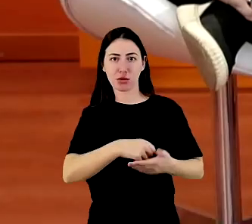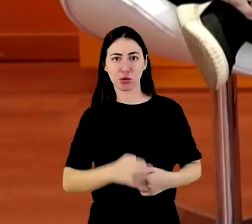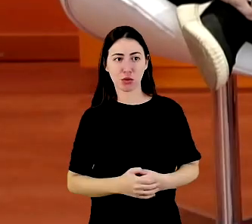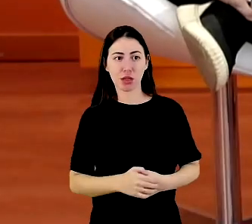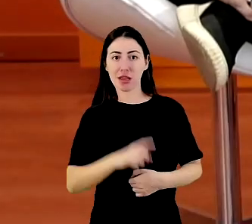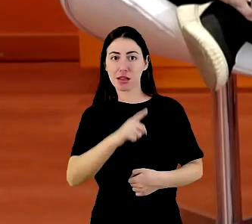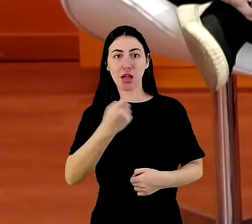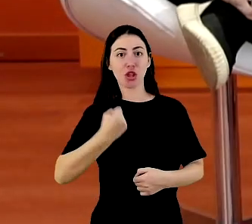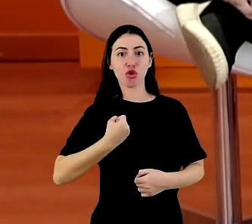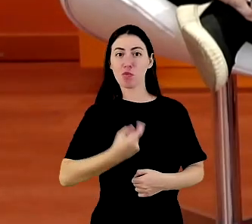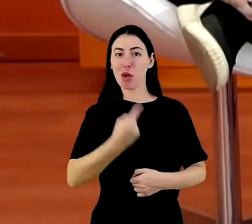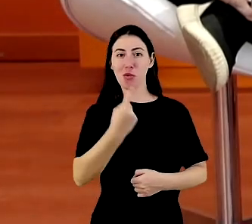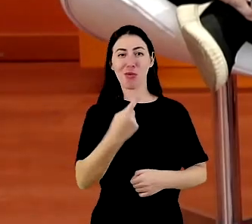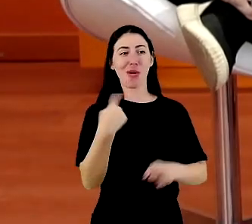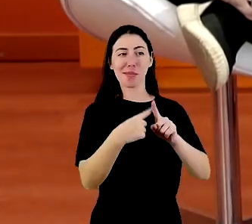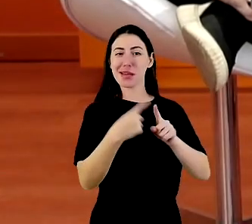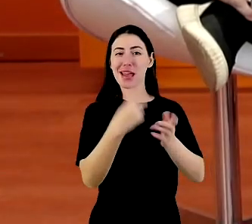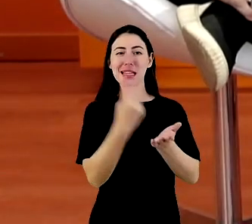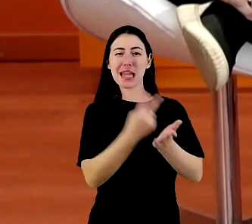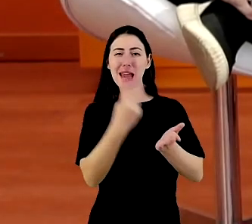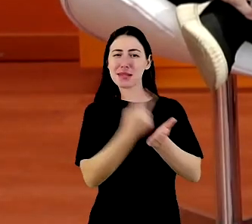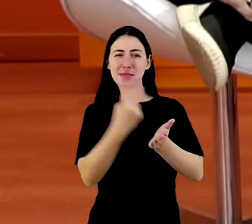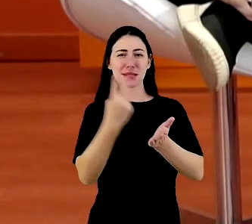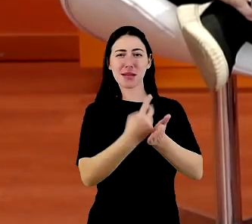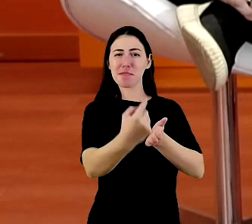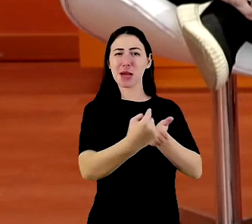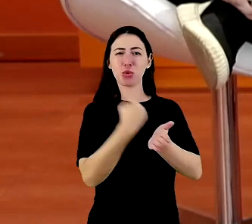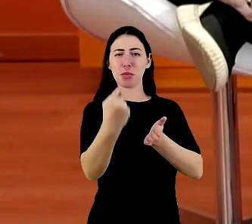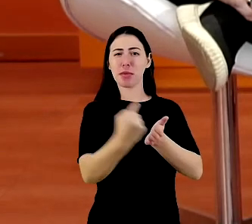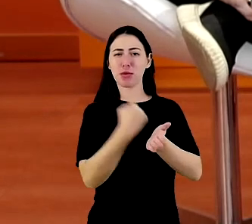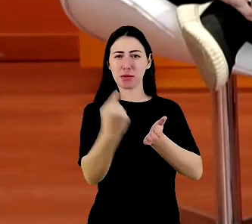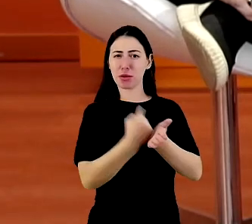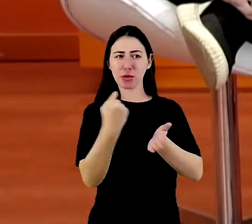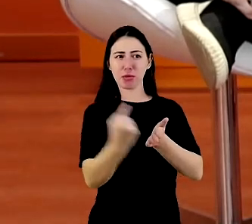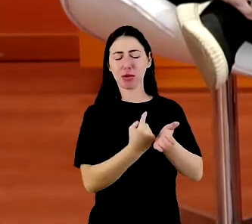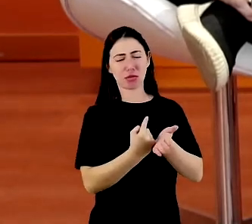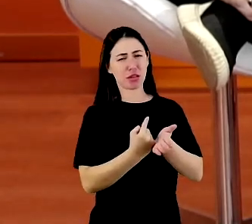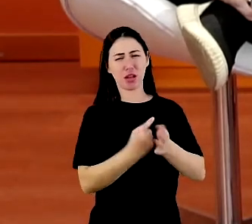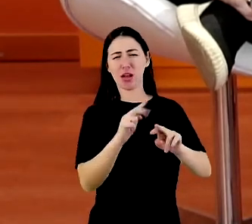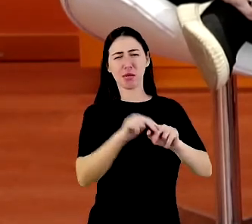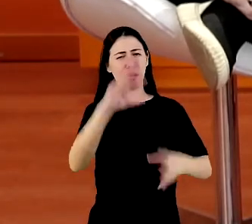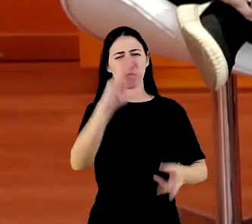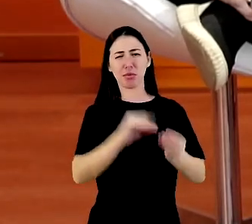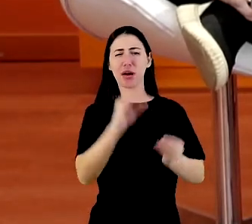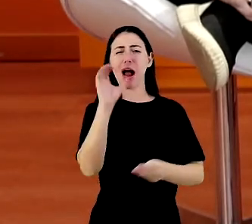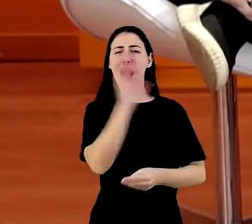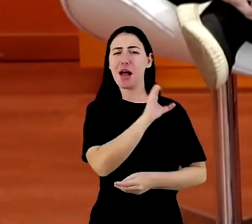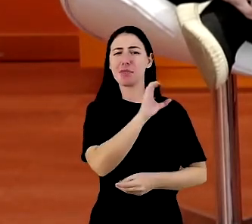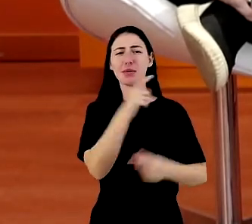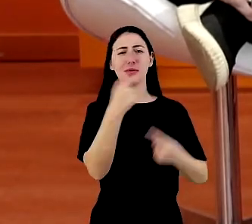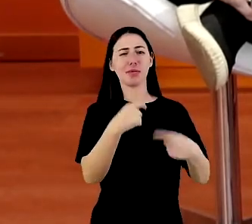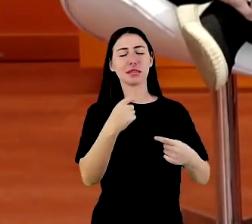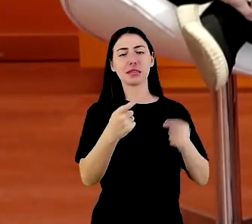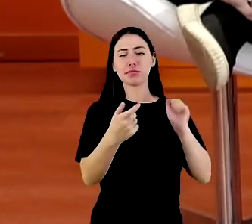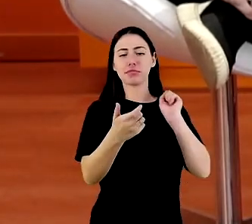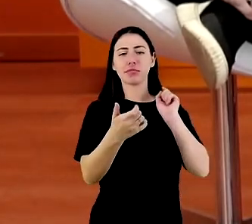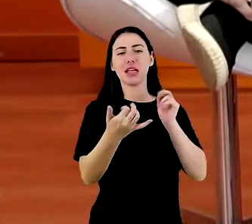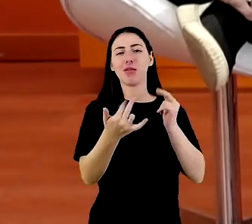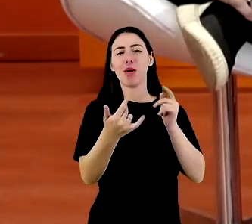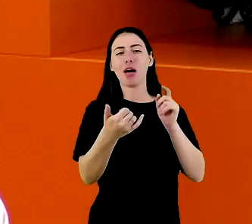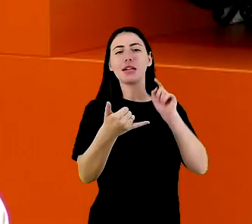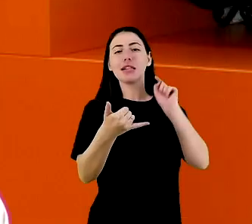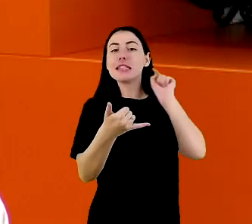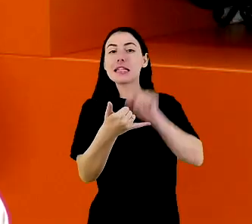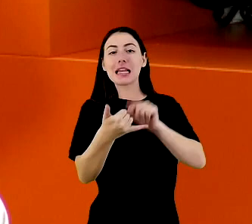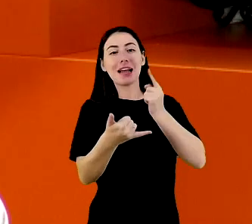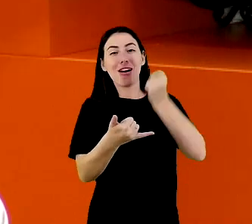mais pergunta, é o que mais entra dentro dos nossos canais, a gente deveria, então, priorizar. Então, assim, ver, né, Selminha, como a